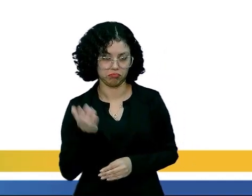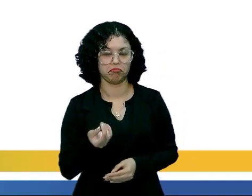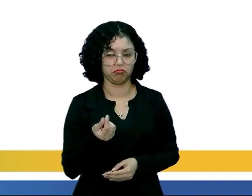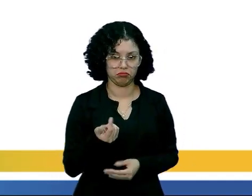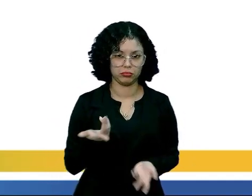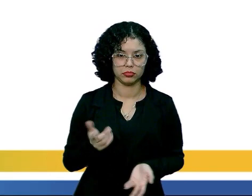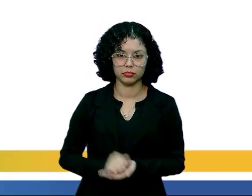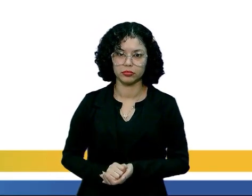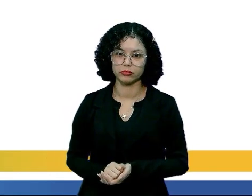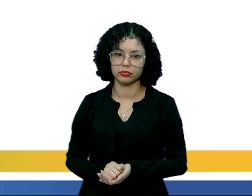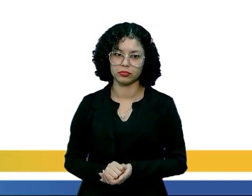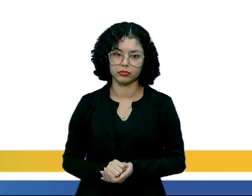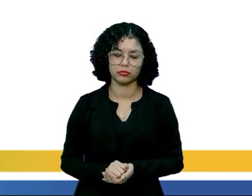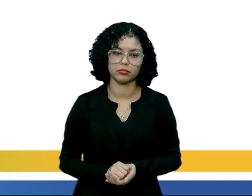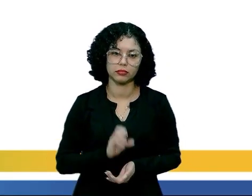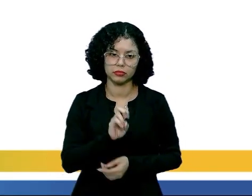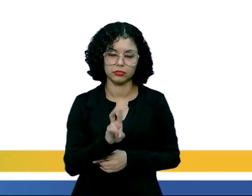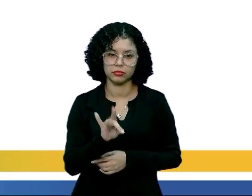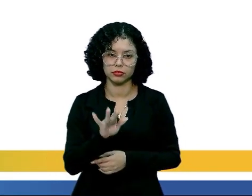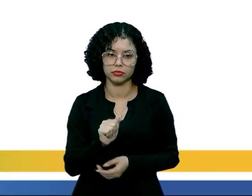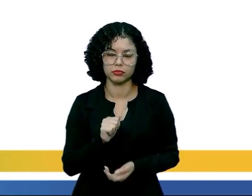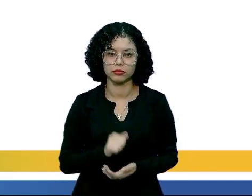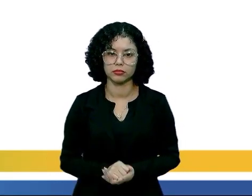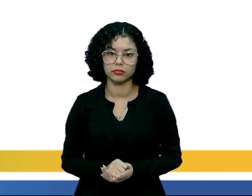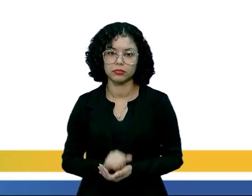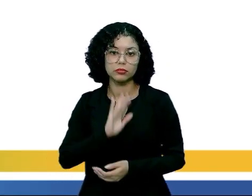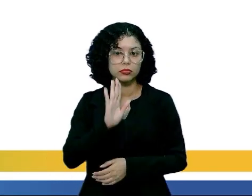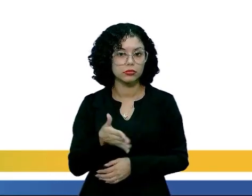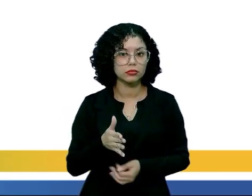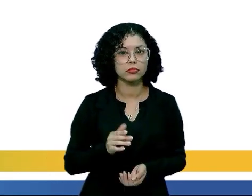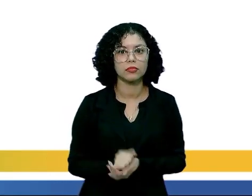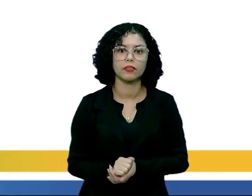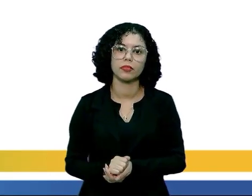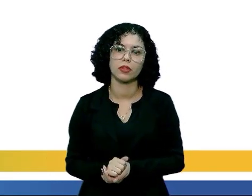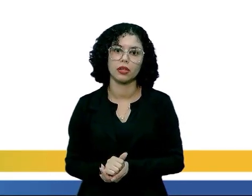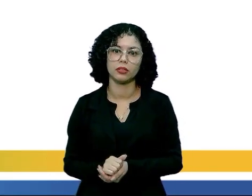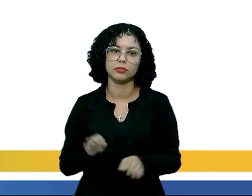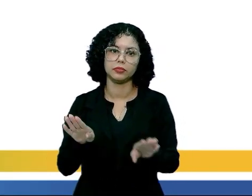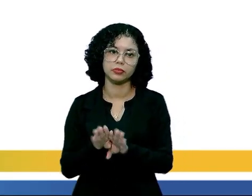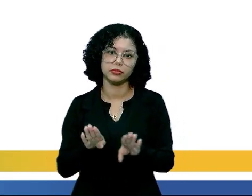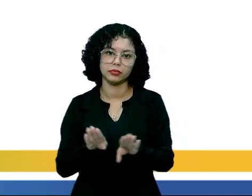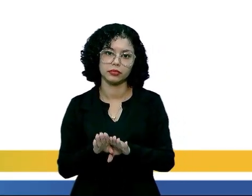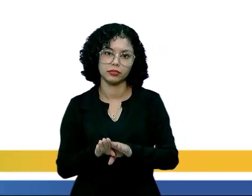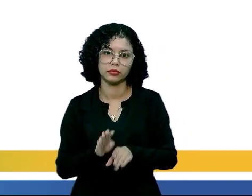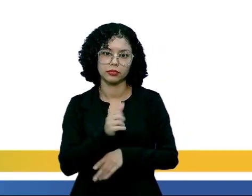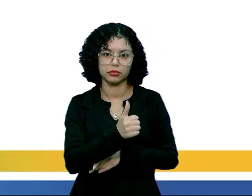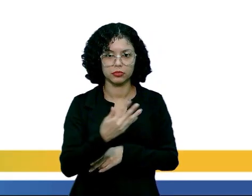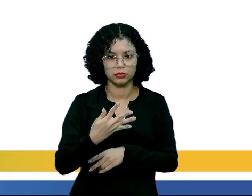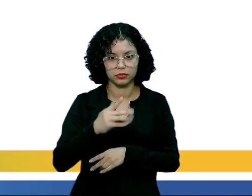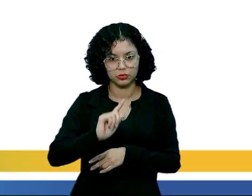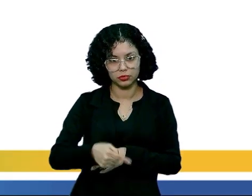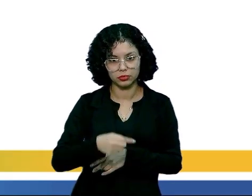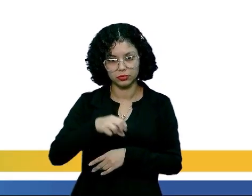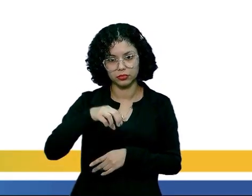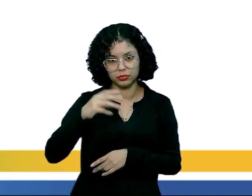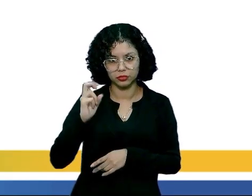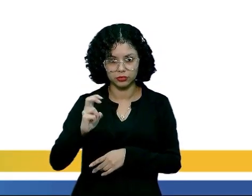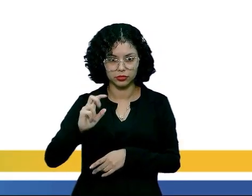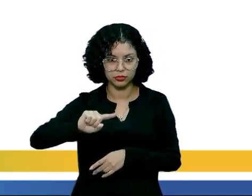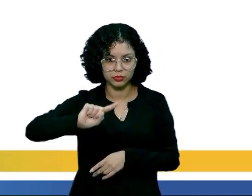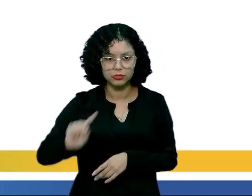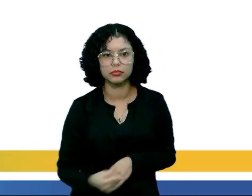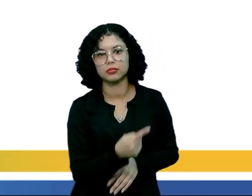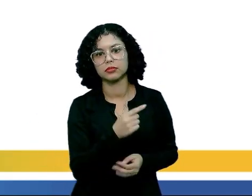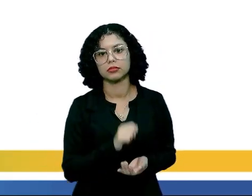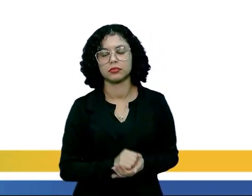ganha bem dólares não Euro porque tem um ali é o euro já o Neymar ele ganha seus 14 milhões meu